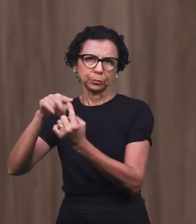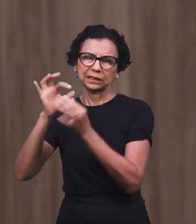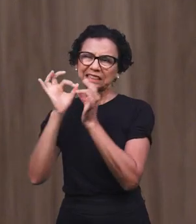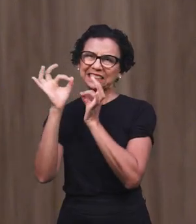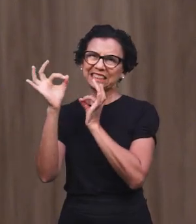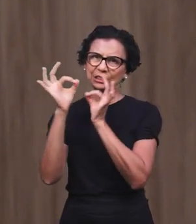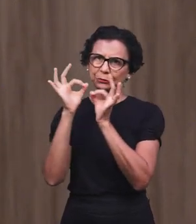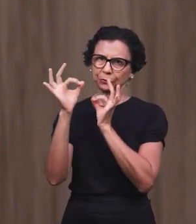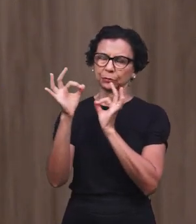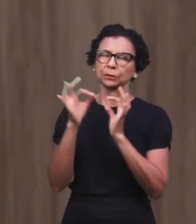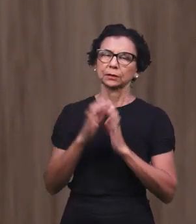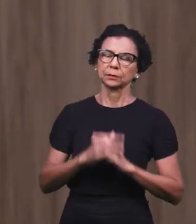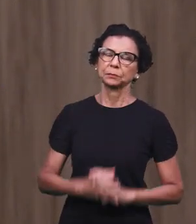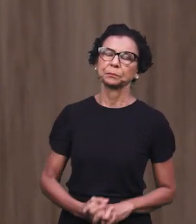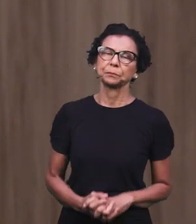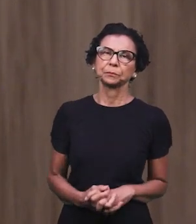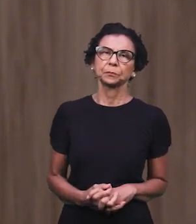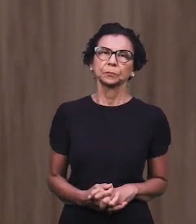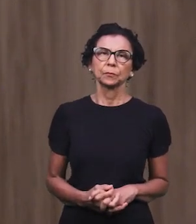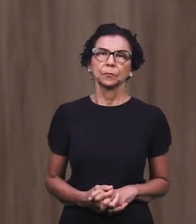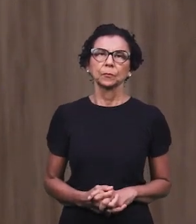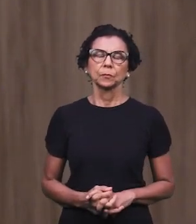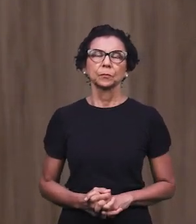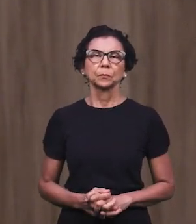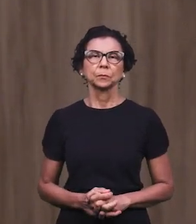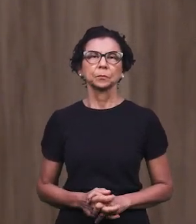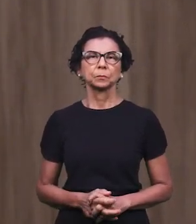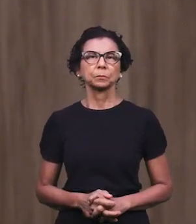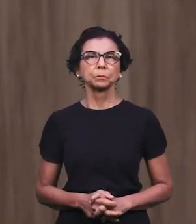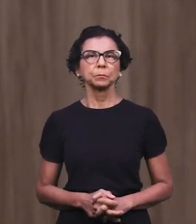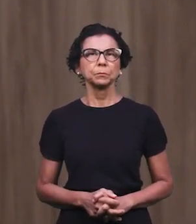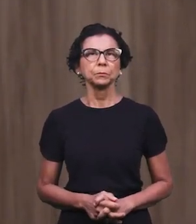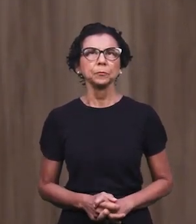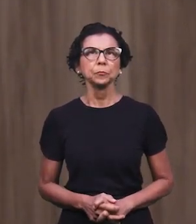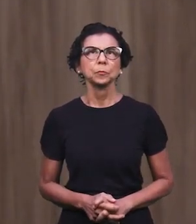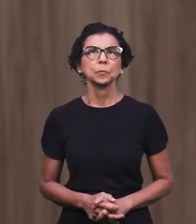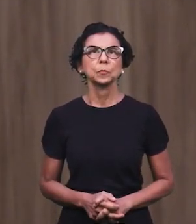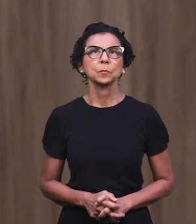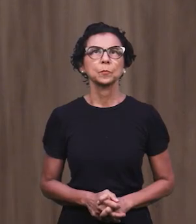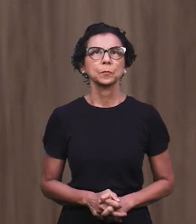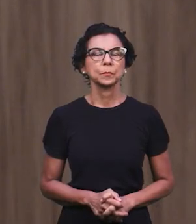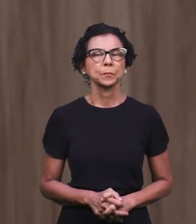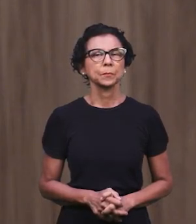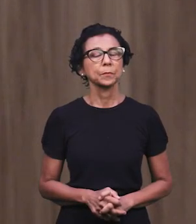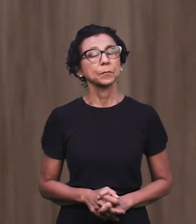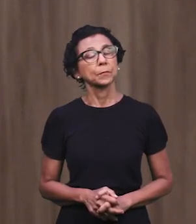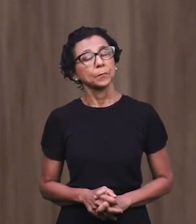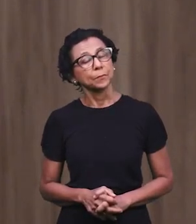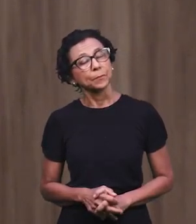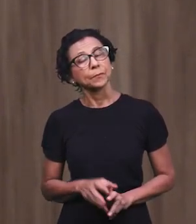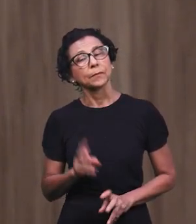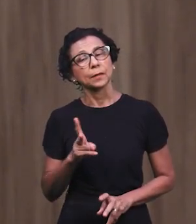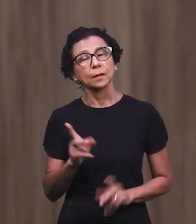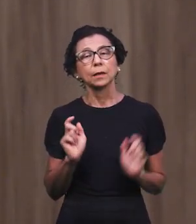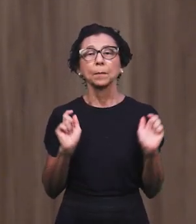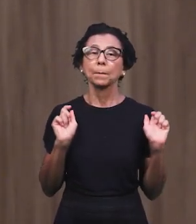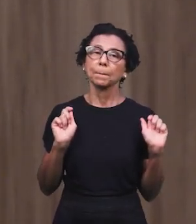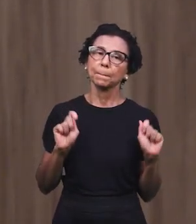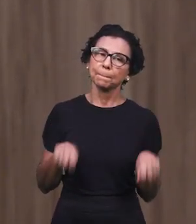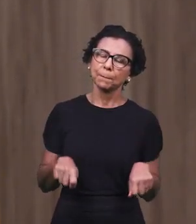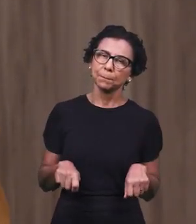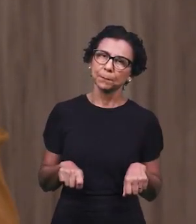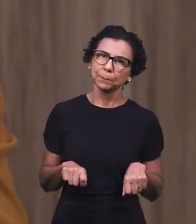Mas o ideal é que seja utilizado sempre que possível. A gente fala que se não tenho tempo